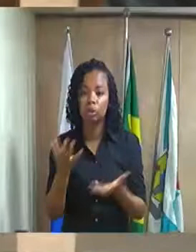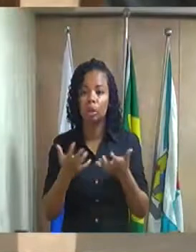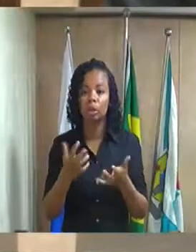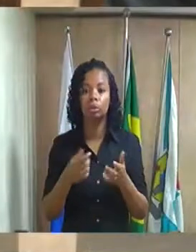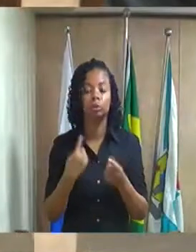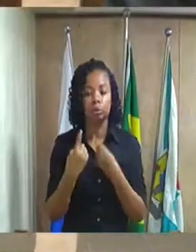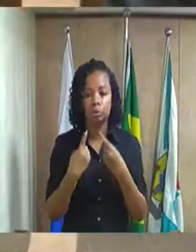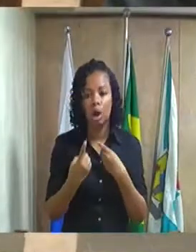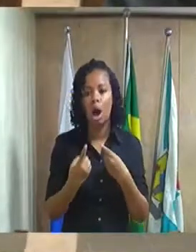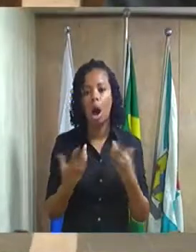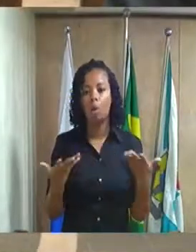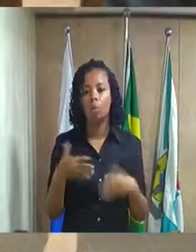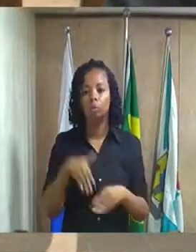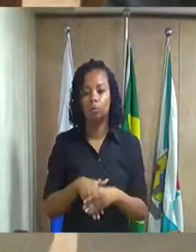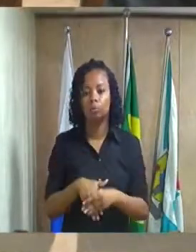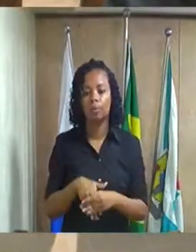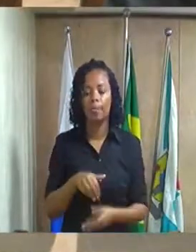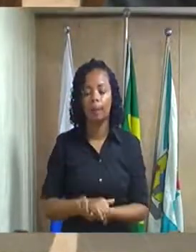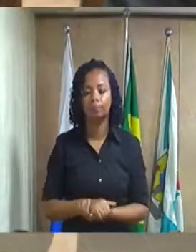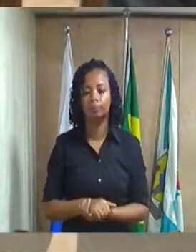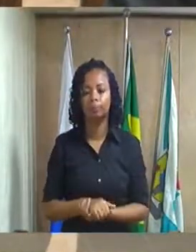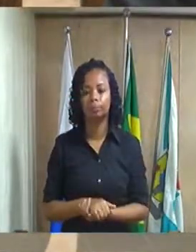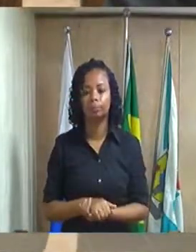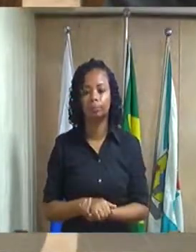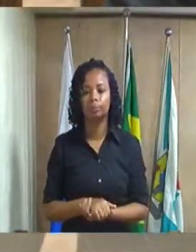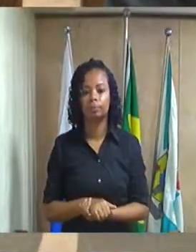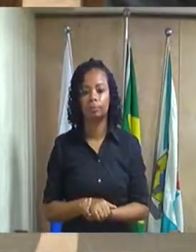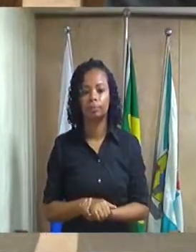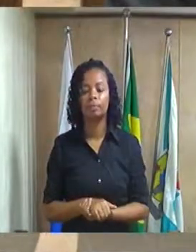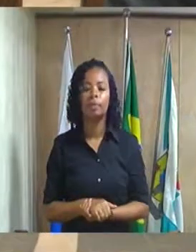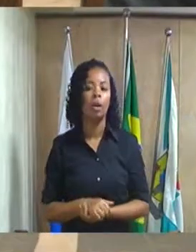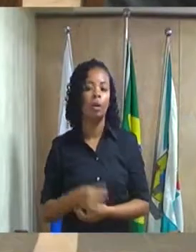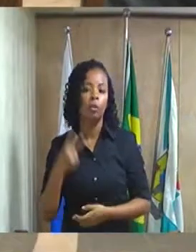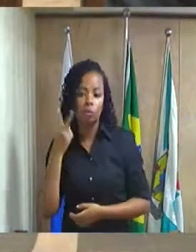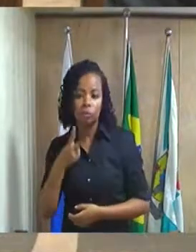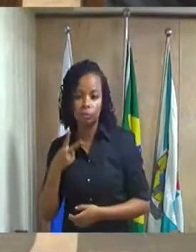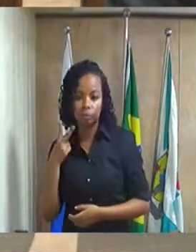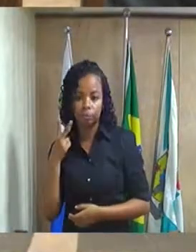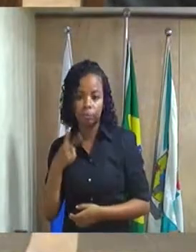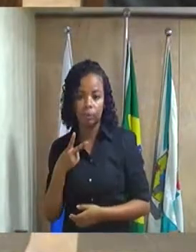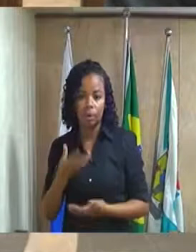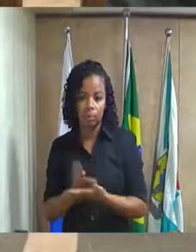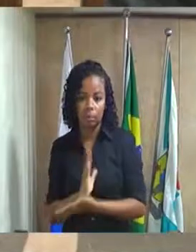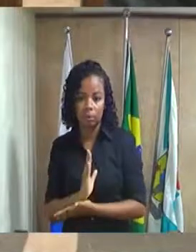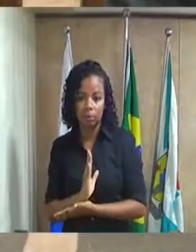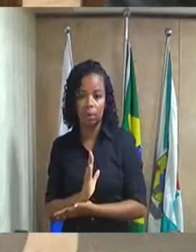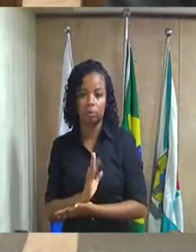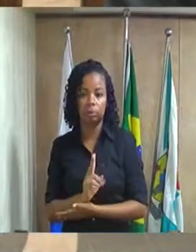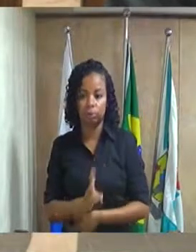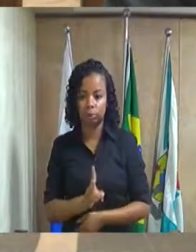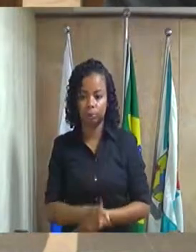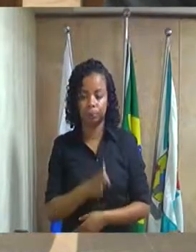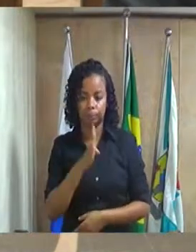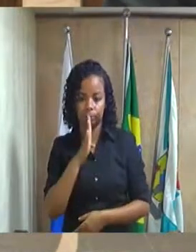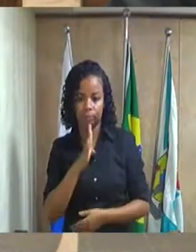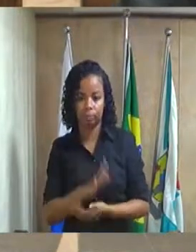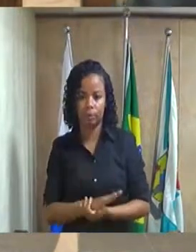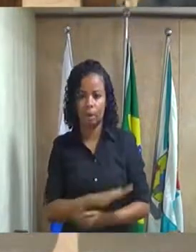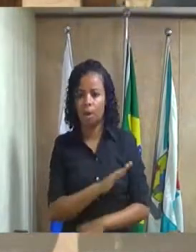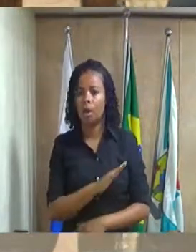matéria a matéria encontra-se em votação aqueles que aprovam permaneçam como estão